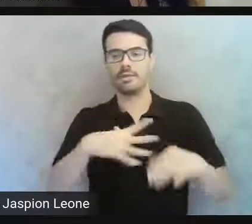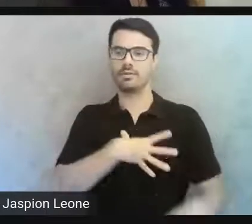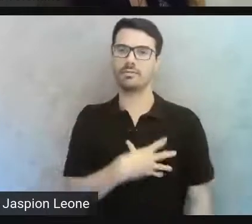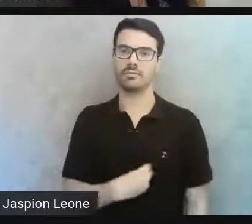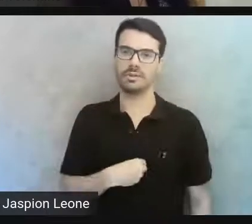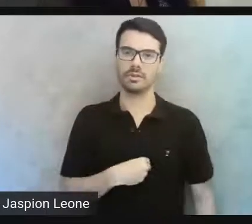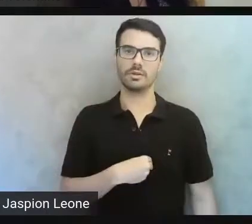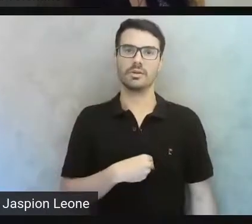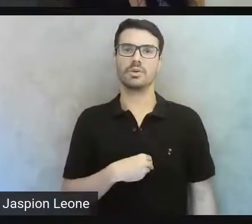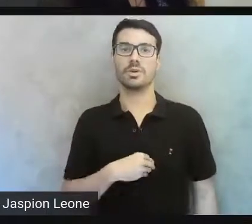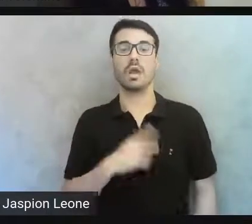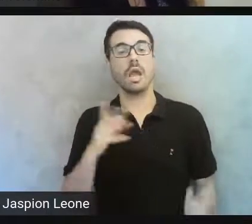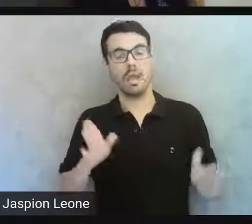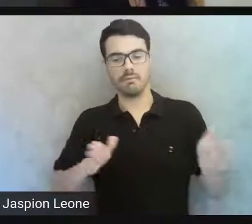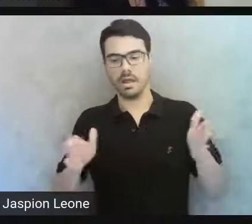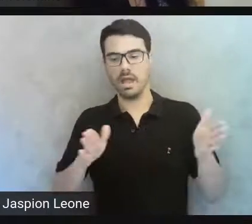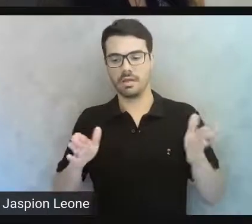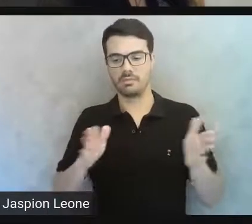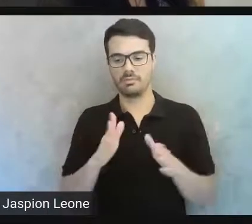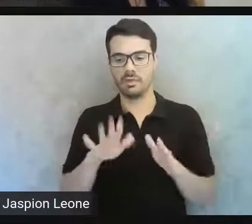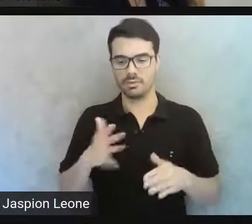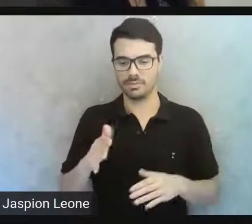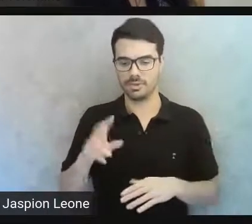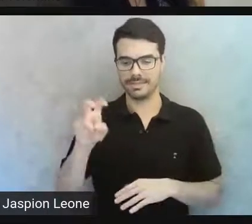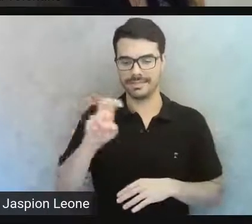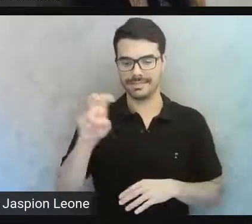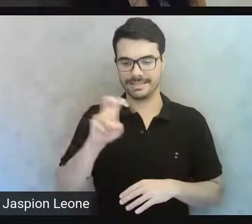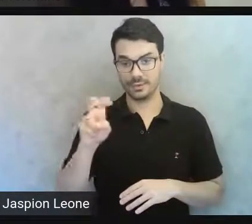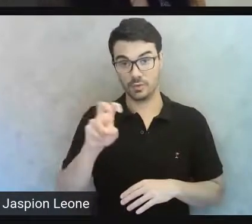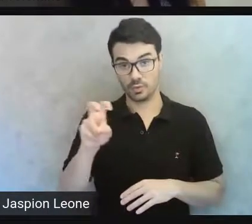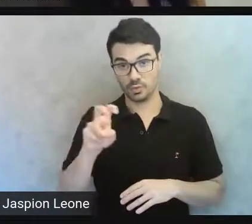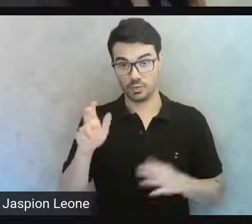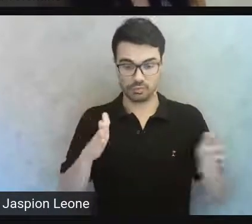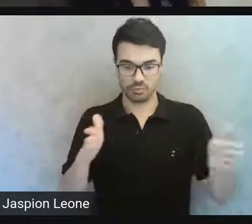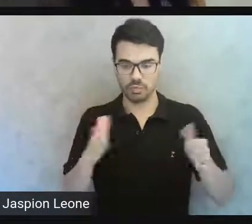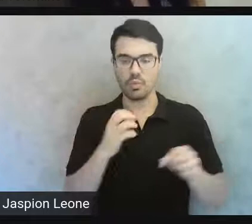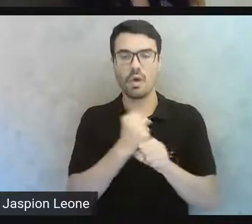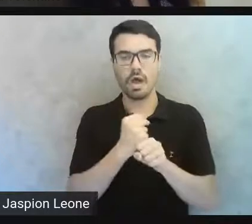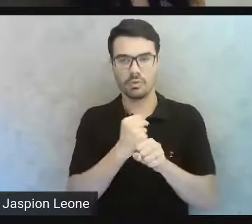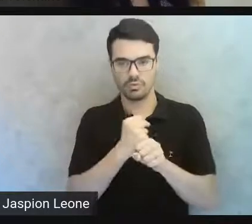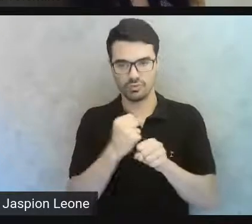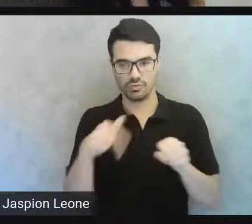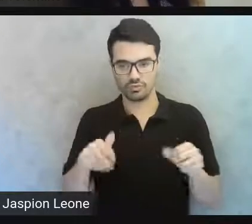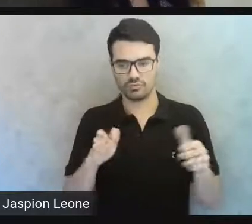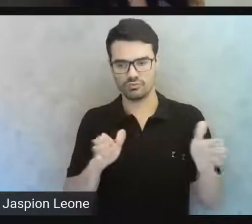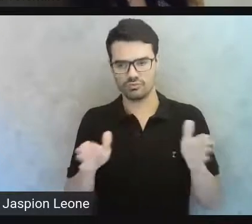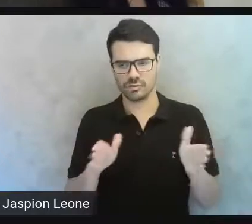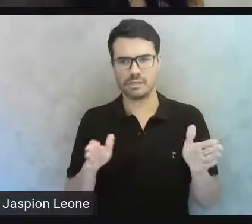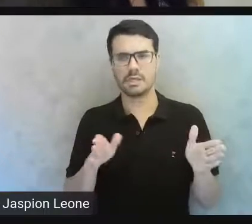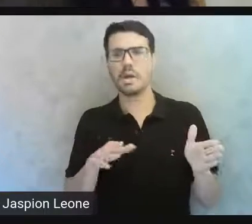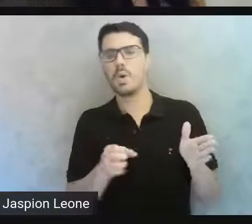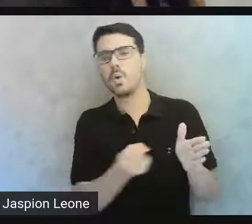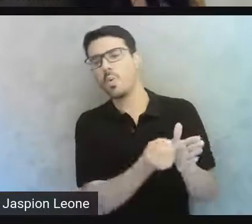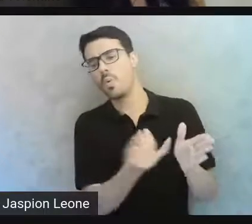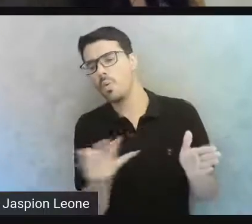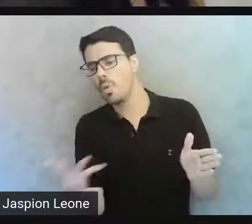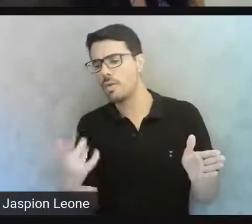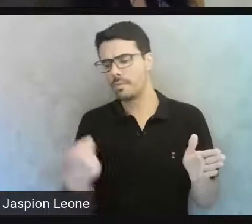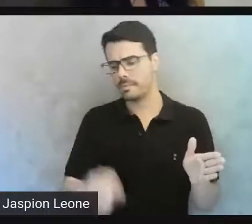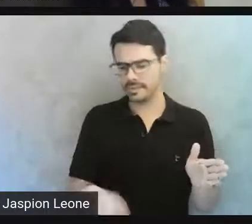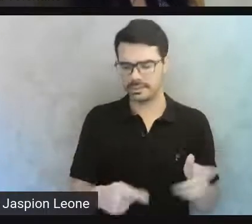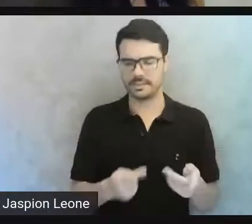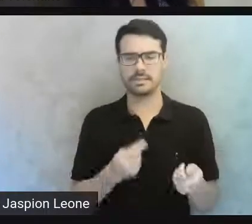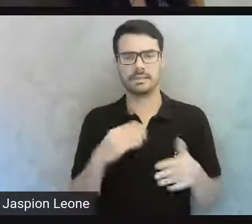5 anos que a gente coloca, que também é muito importante que a gente defina esses objetivos, coloque um valor para eles, um prazo, quanto que a gente precisa